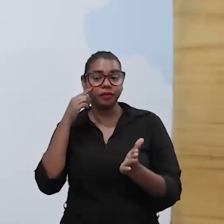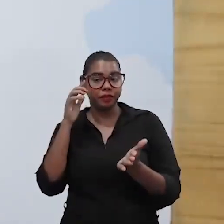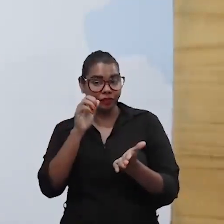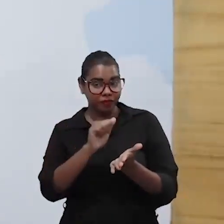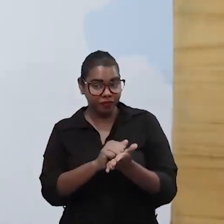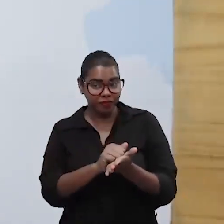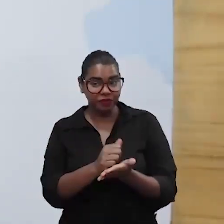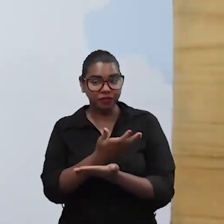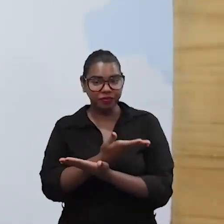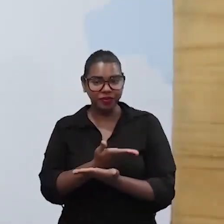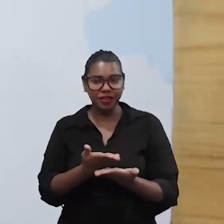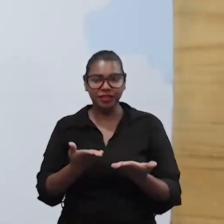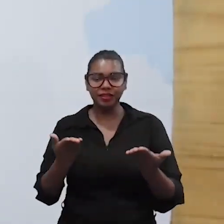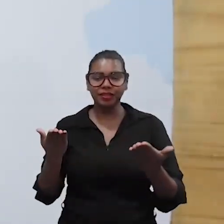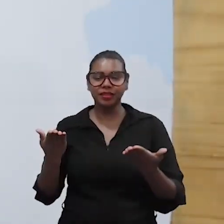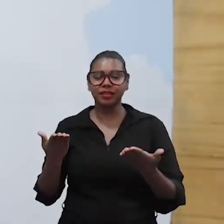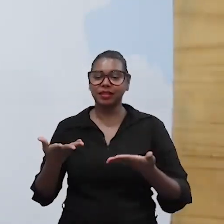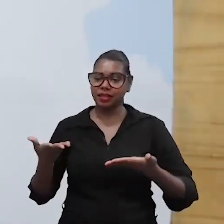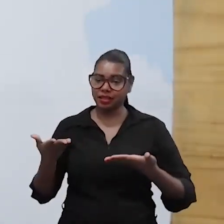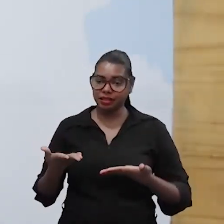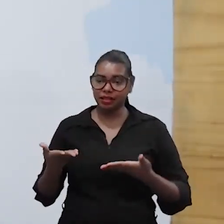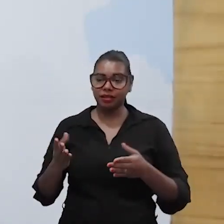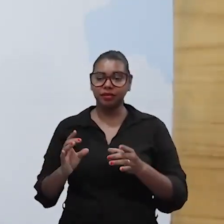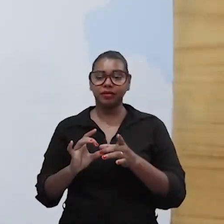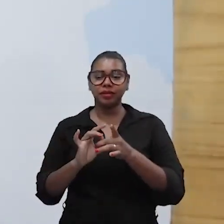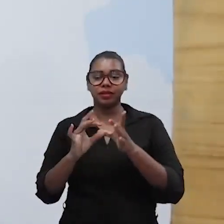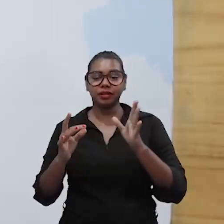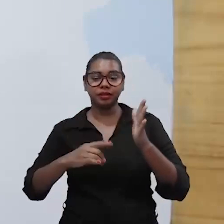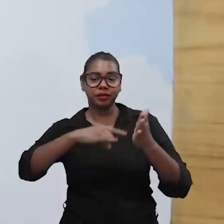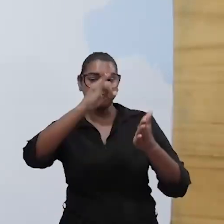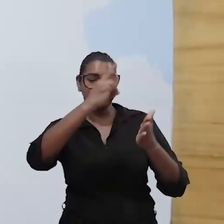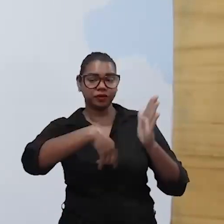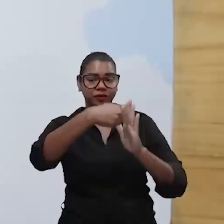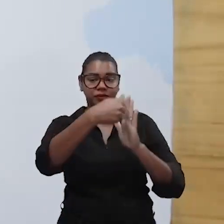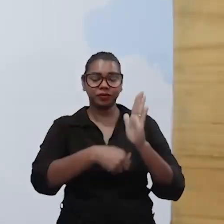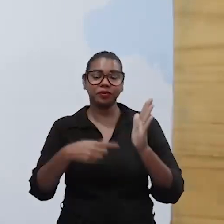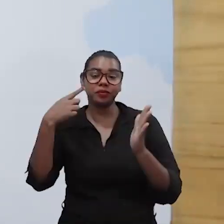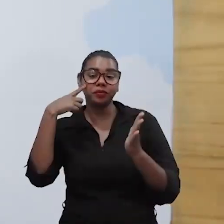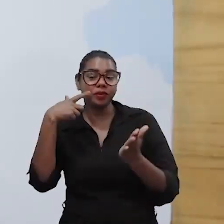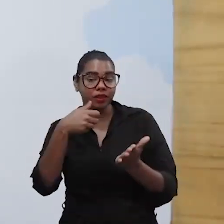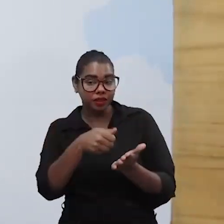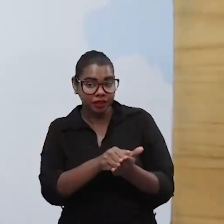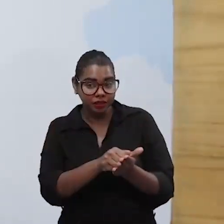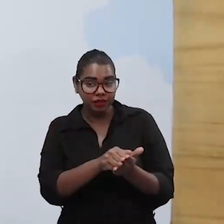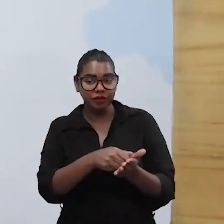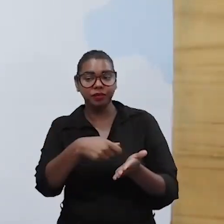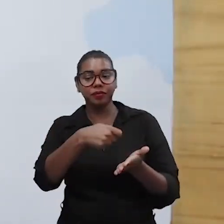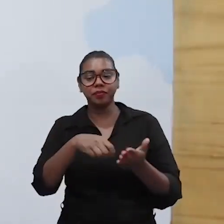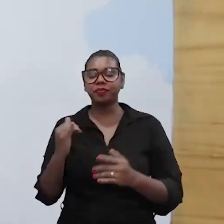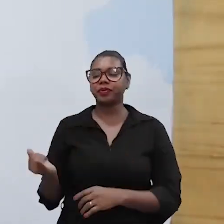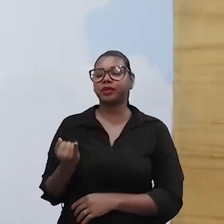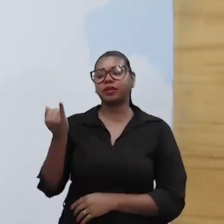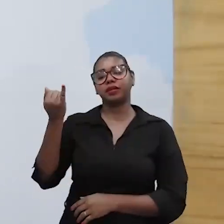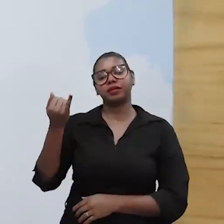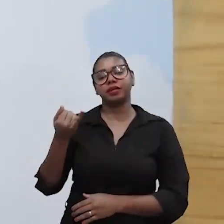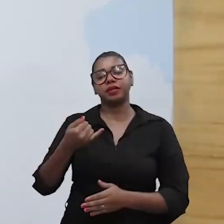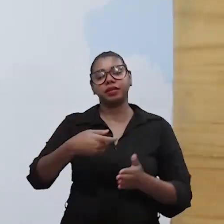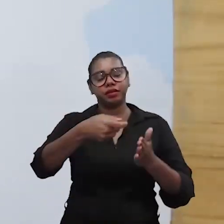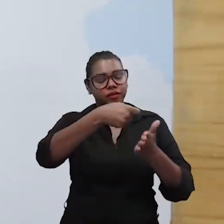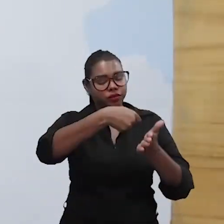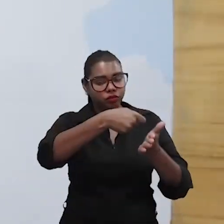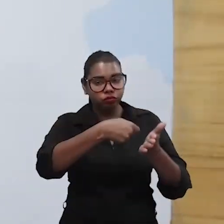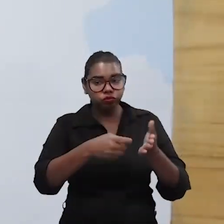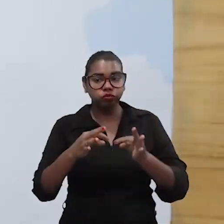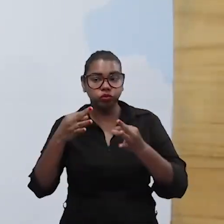quero reforçar que a partir de agora será liberado o formulário de frequência E é importante que você preencha